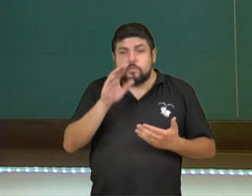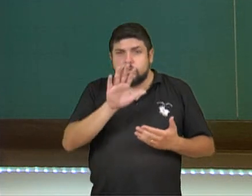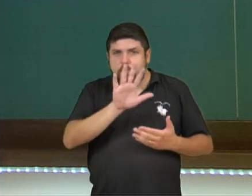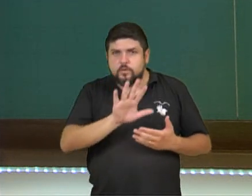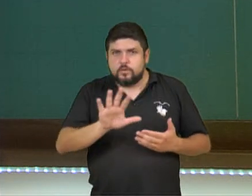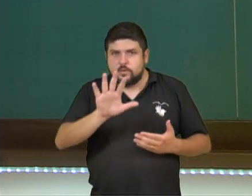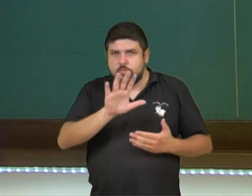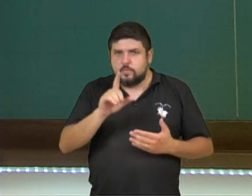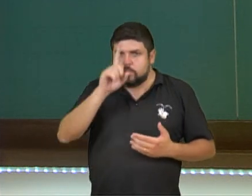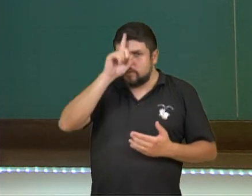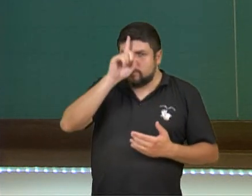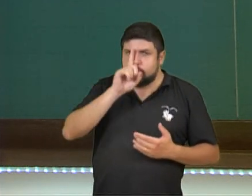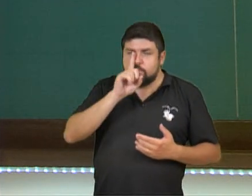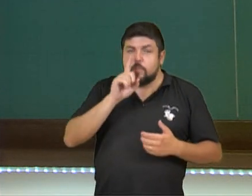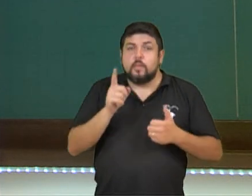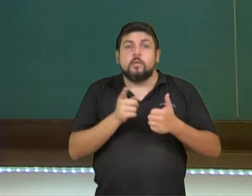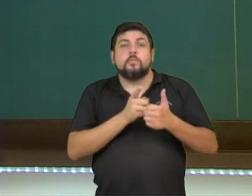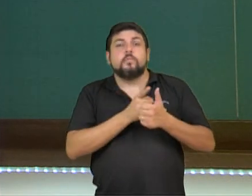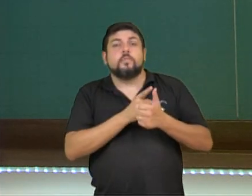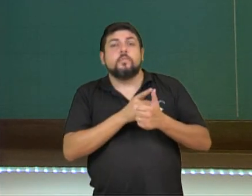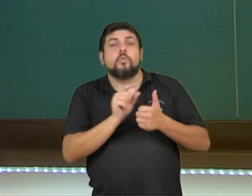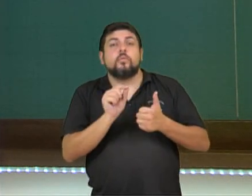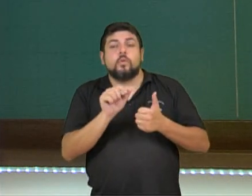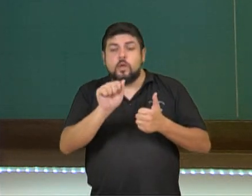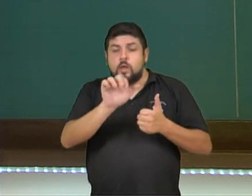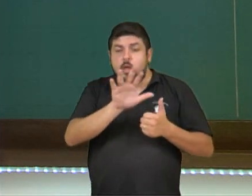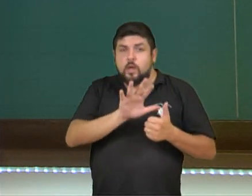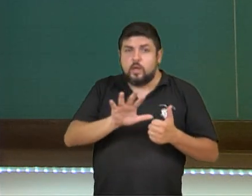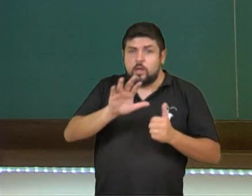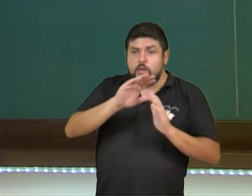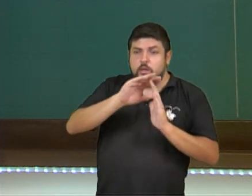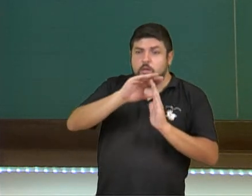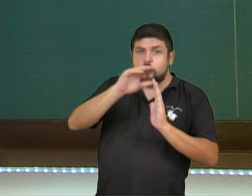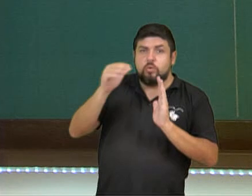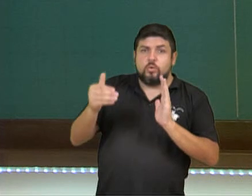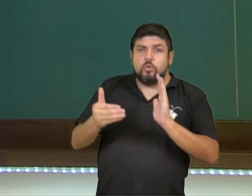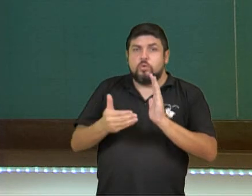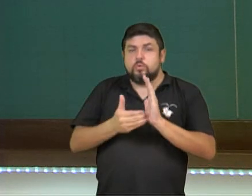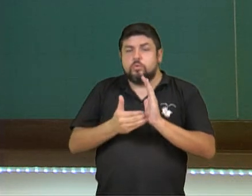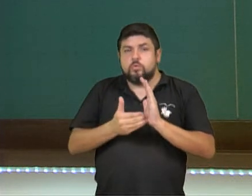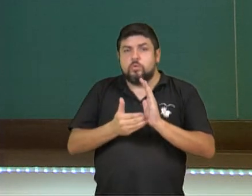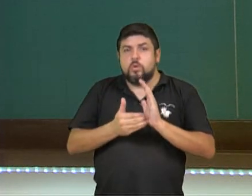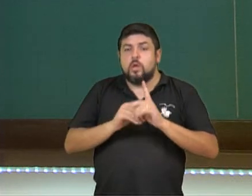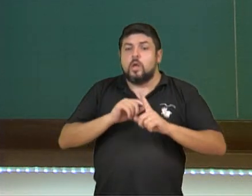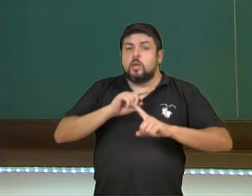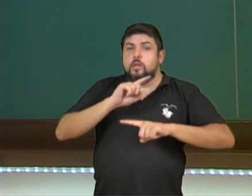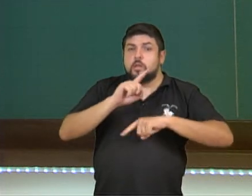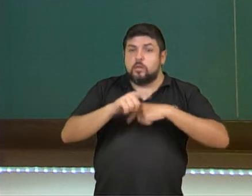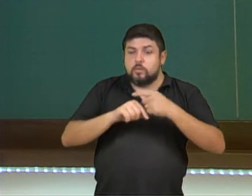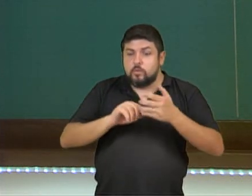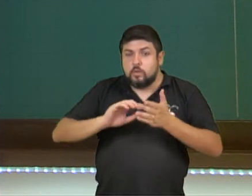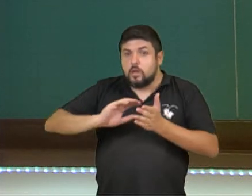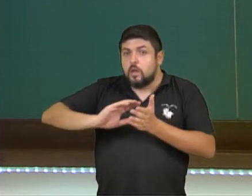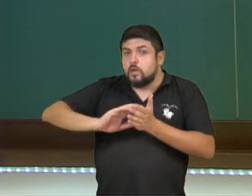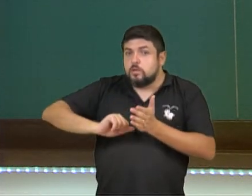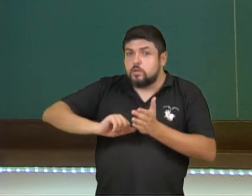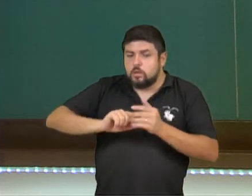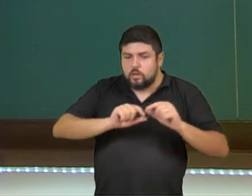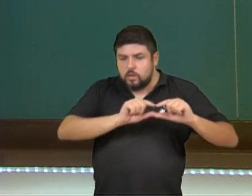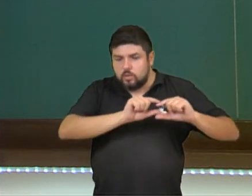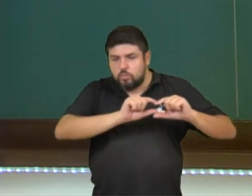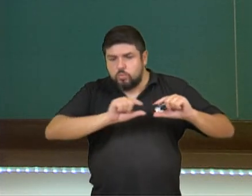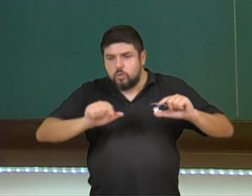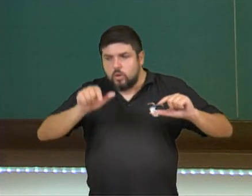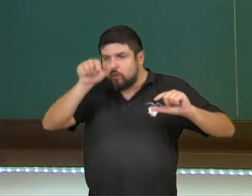área total e fazer o quê? Tirar os pedaços que a gente não quer. Então, você tem